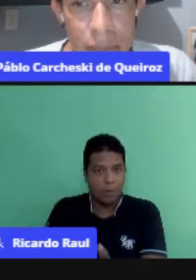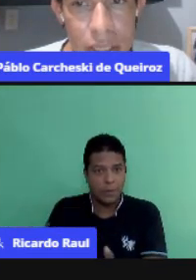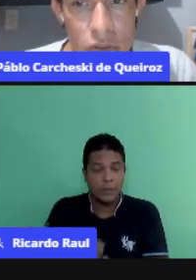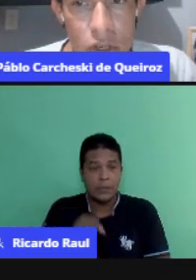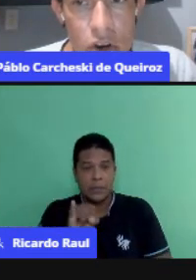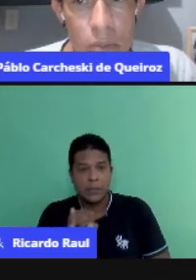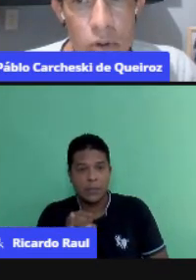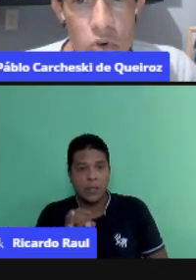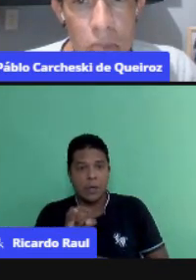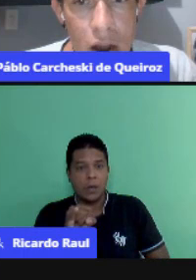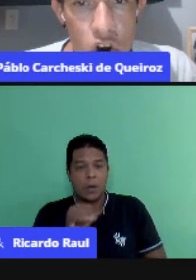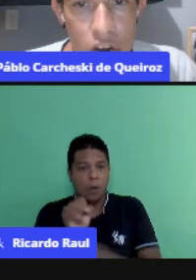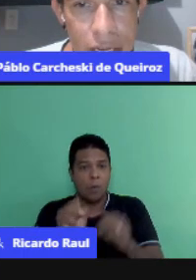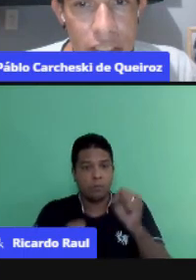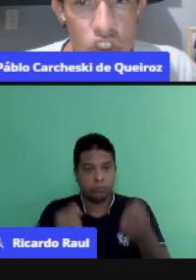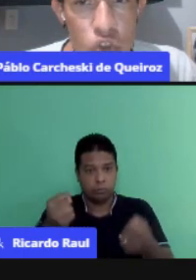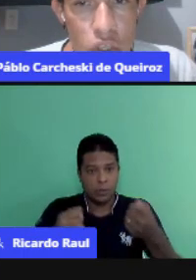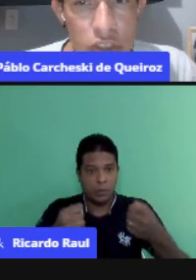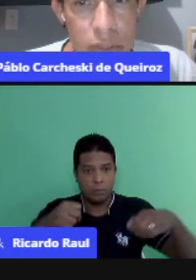em estacionamento por